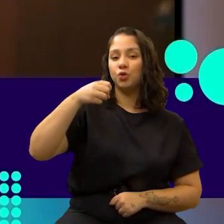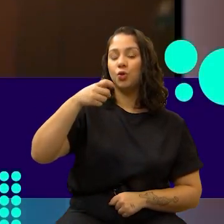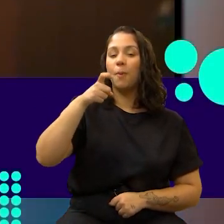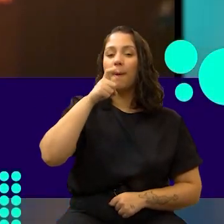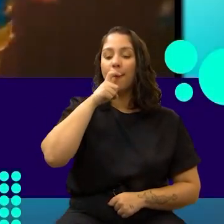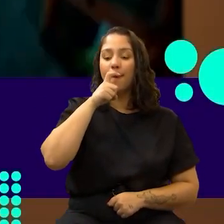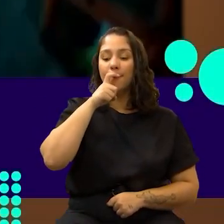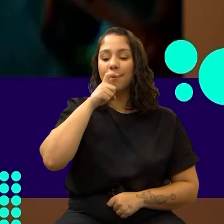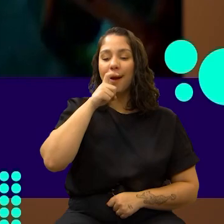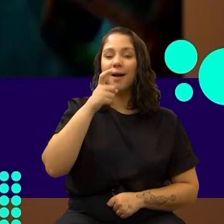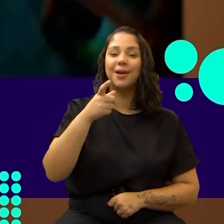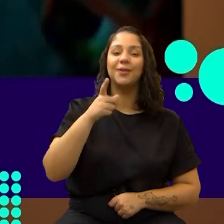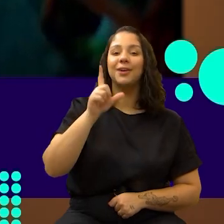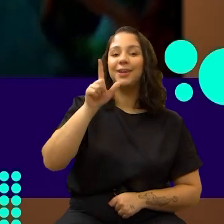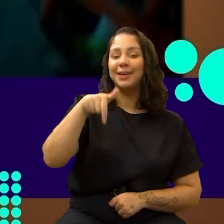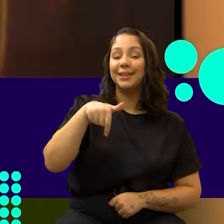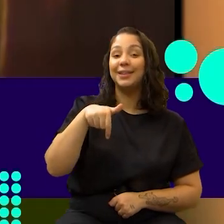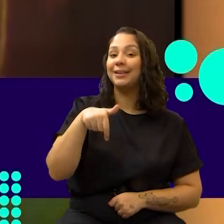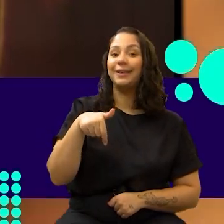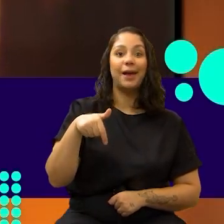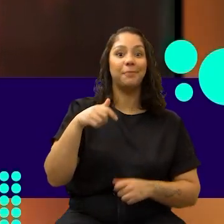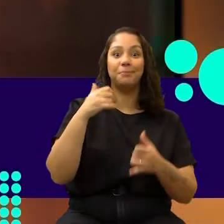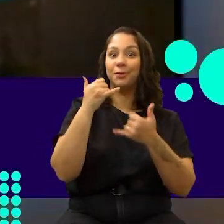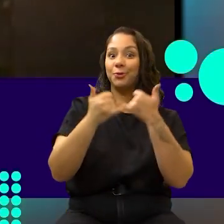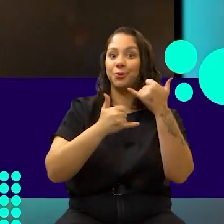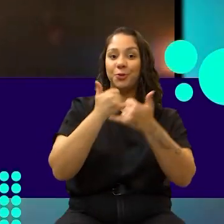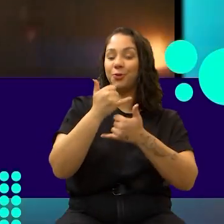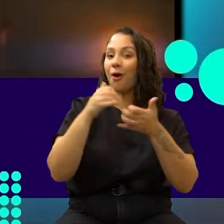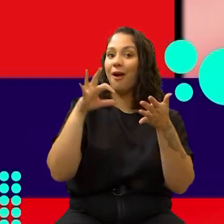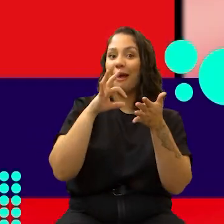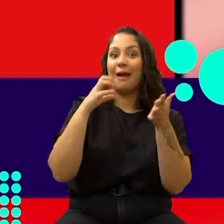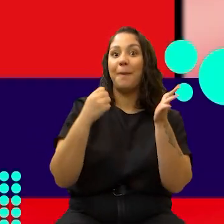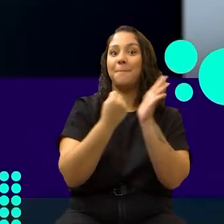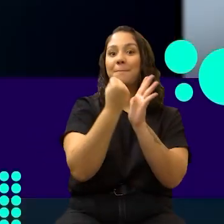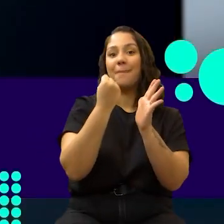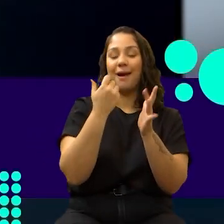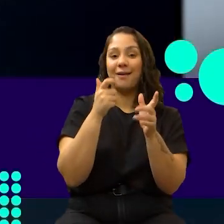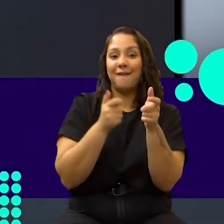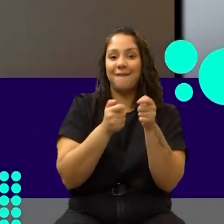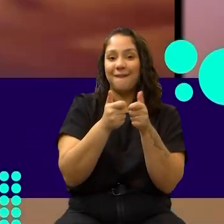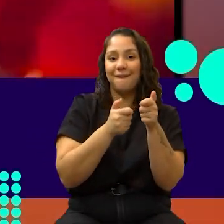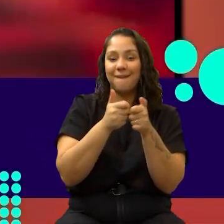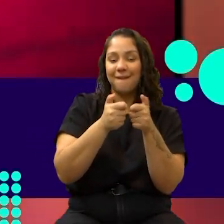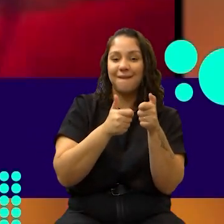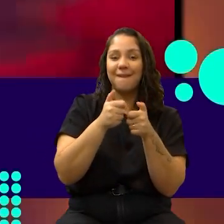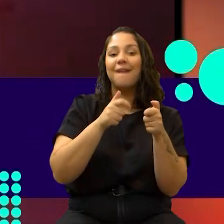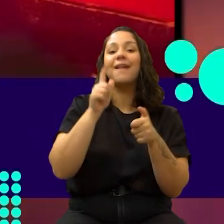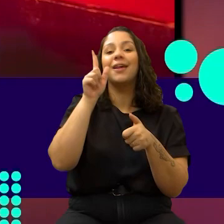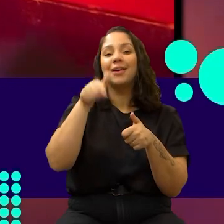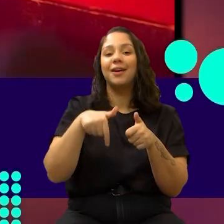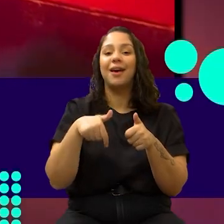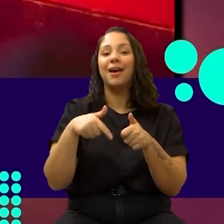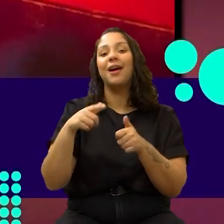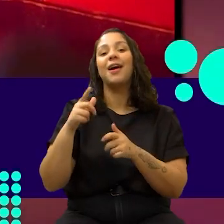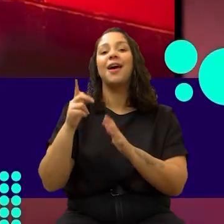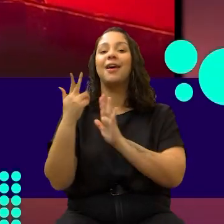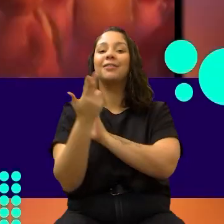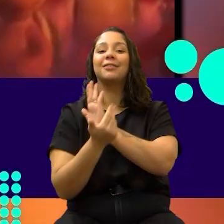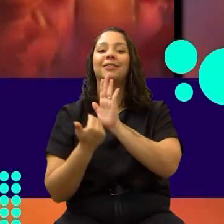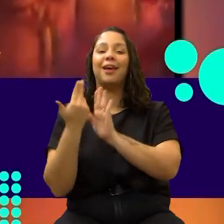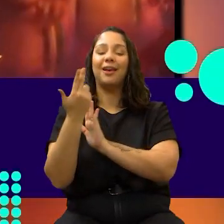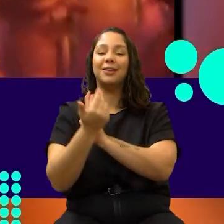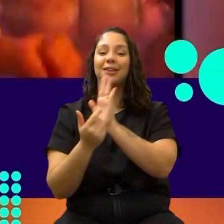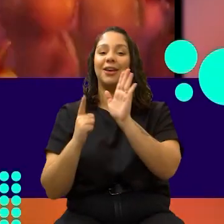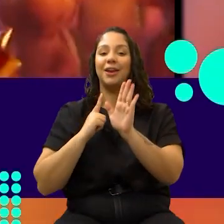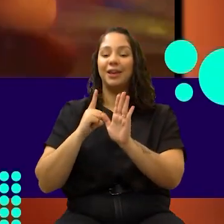Super Mario Bros. O filme, a adaptação de um dos jogos mais emblemáticos do videogame, Super Mario Bros. O